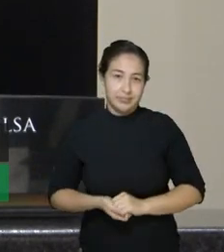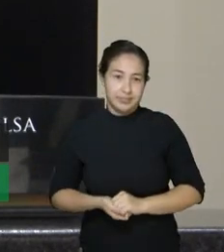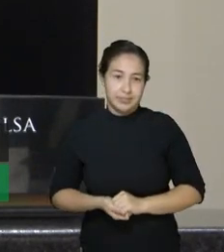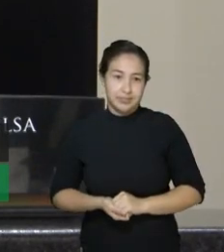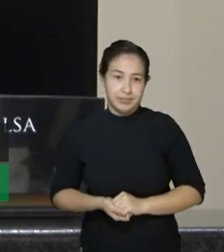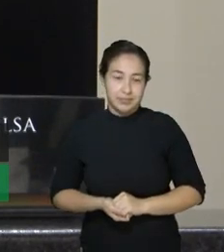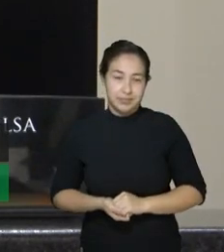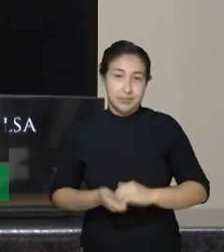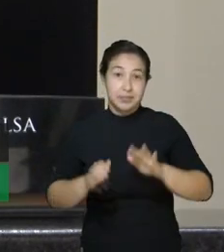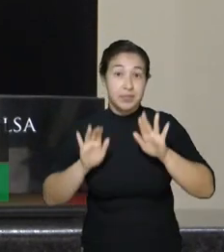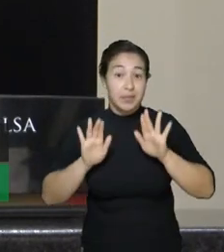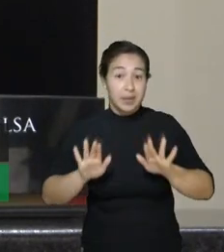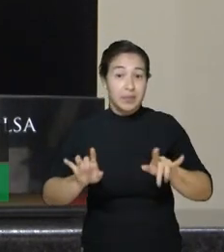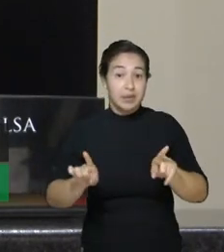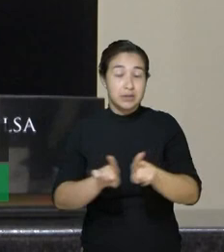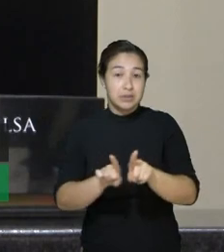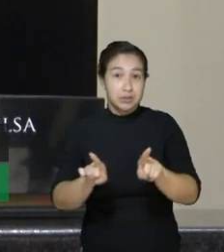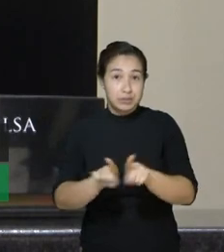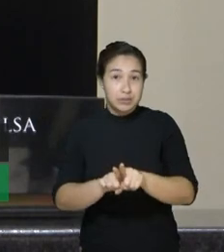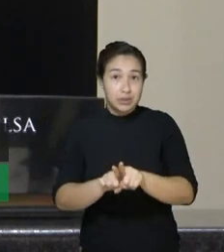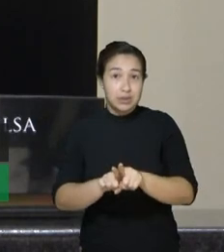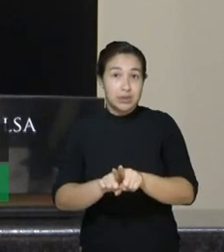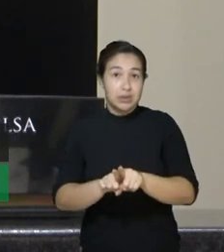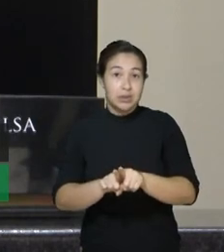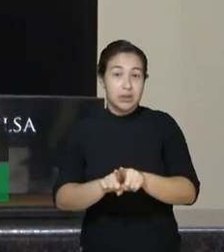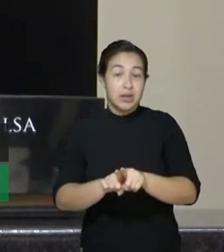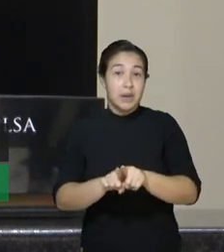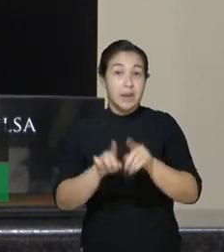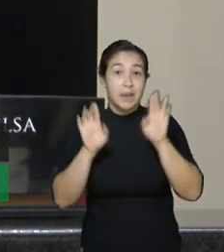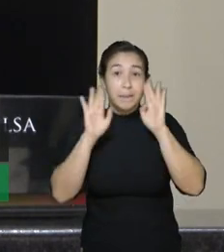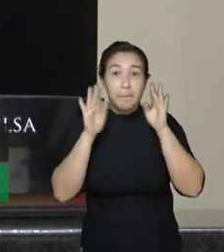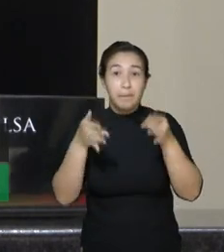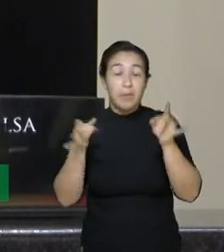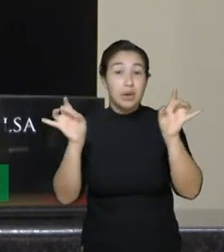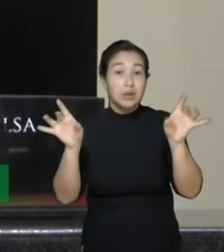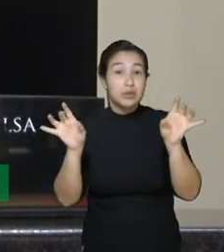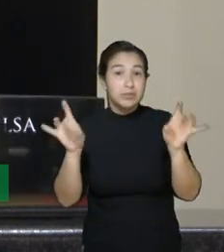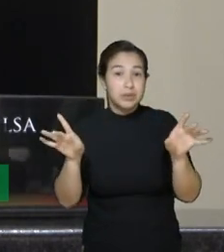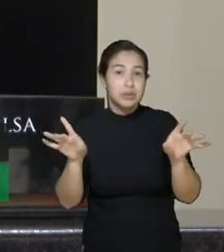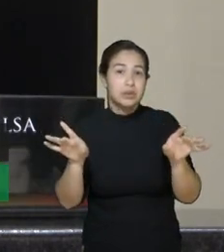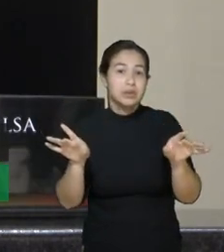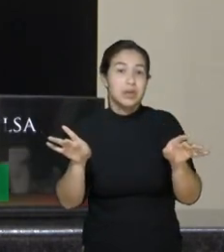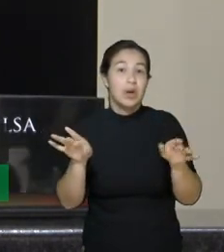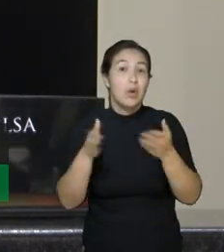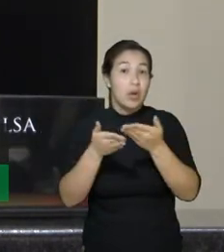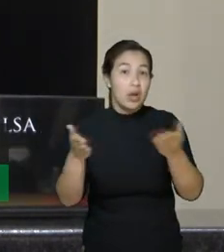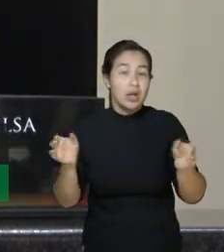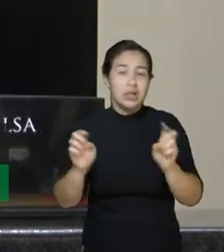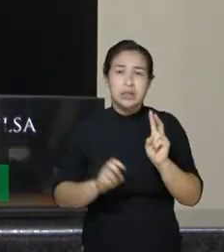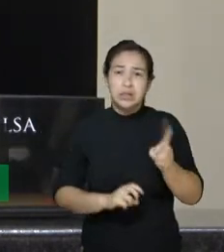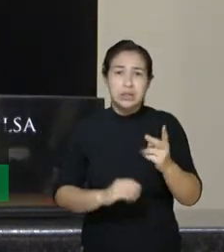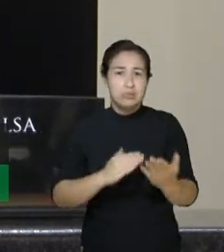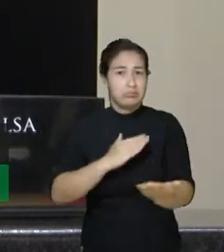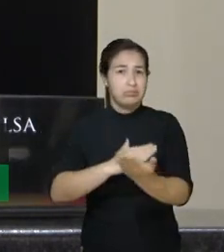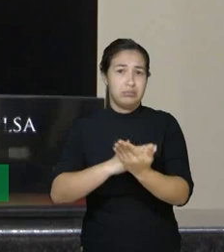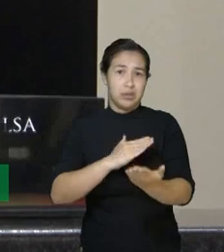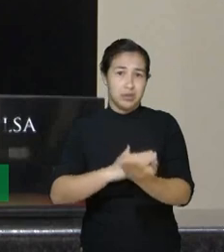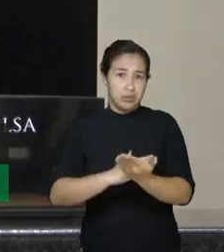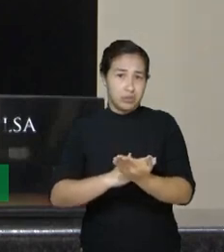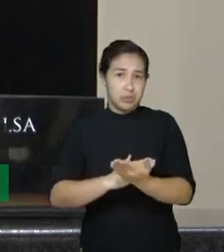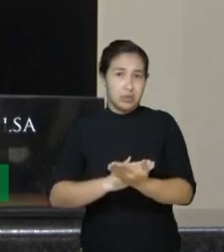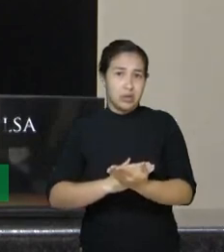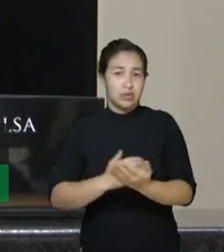fazer um agradecimento especial a todos aqueles que sempre me ajudaram, aqueles que estiveram